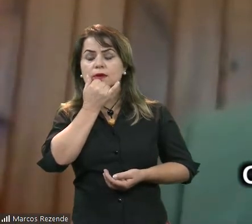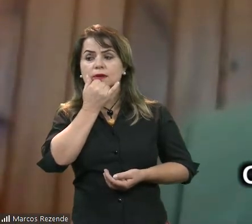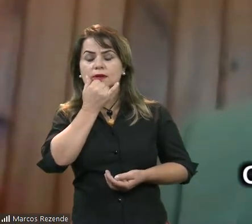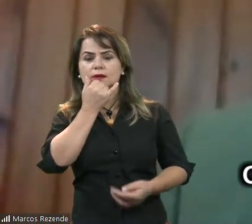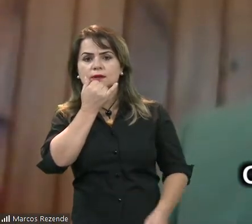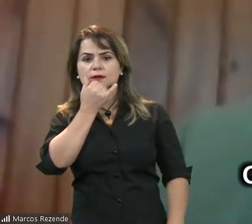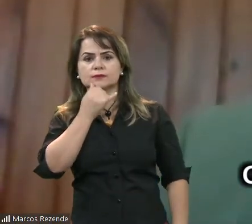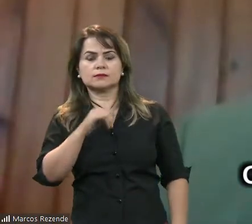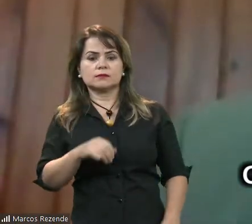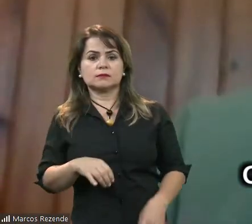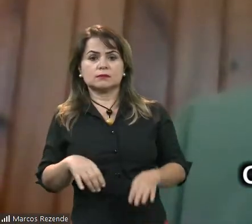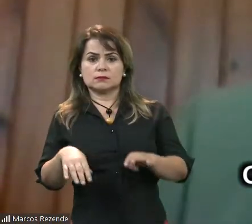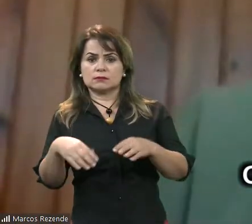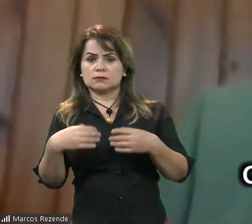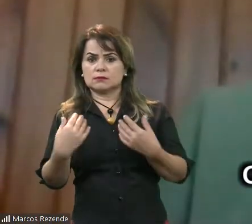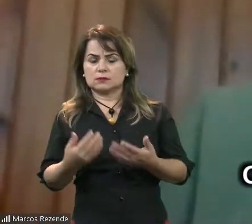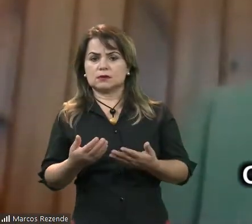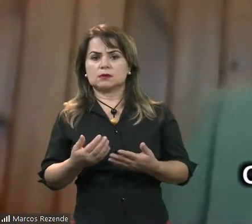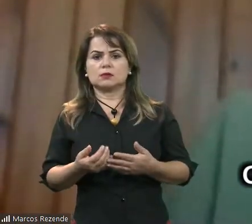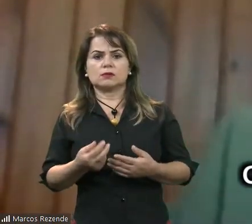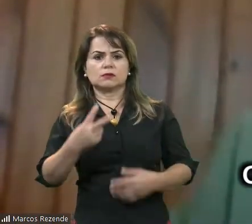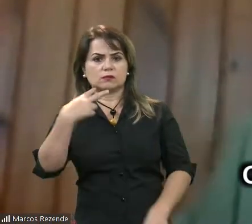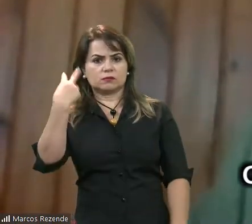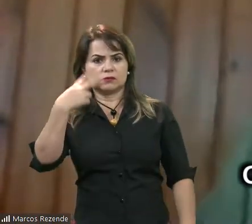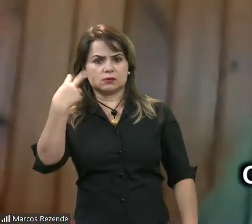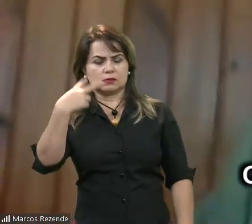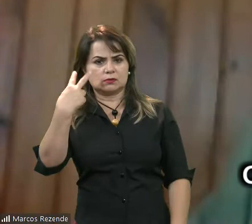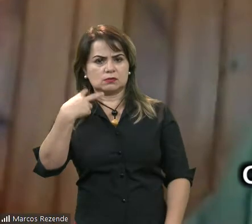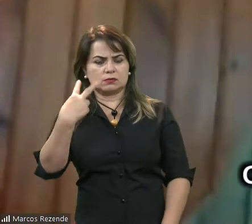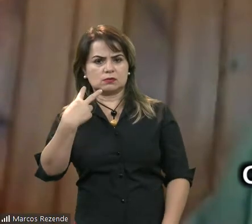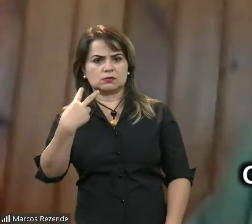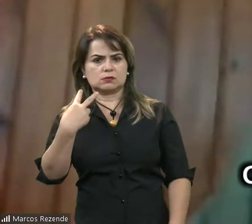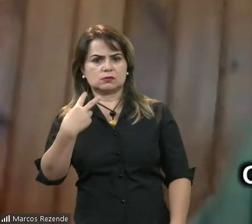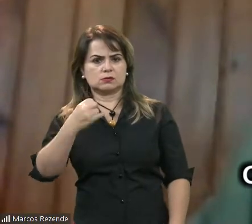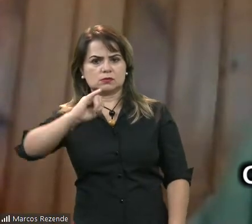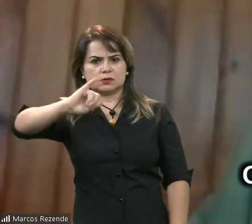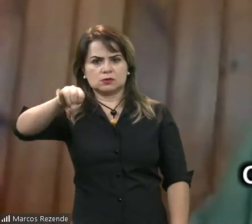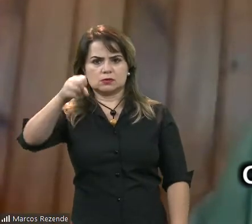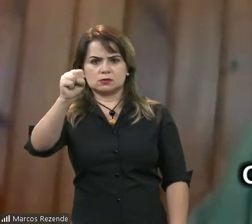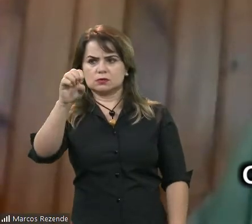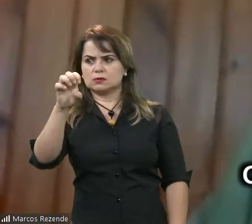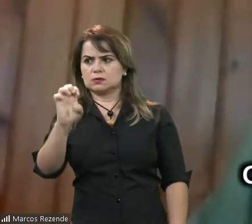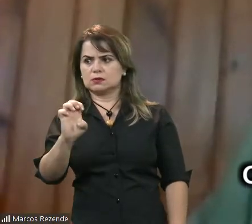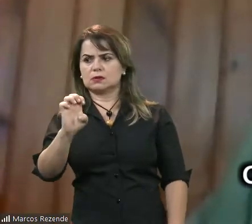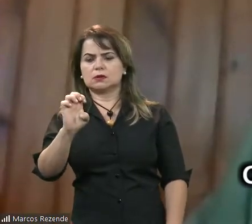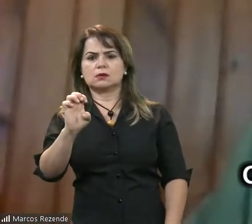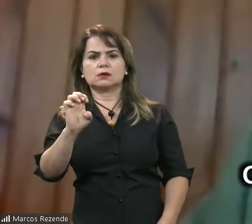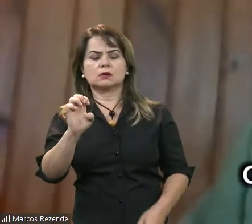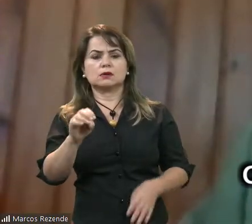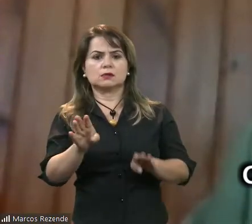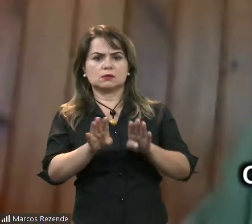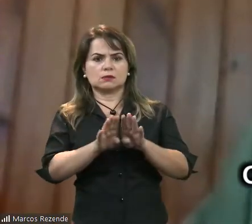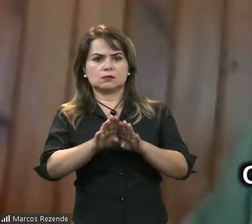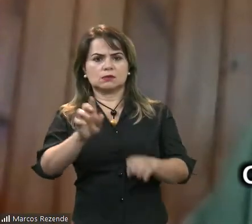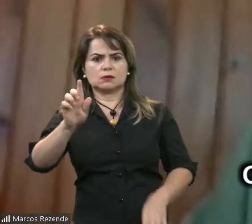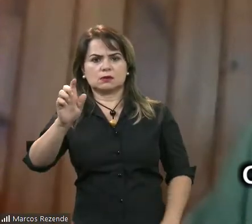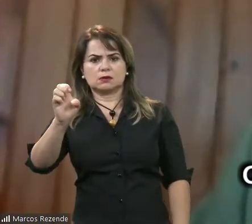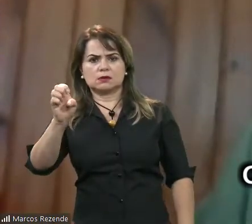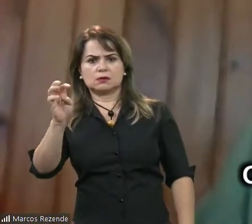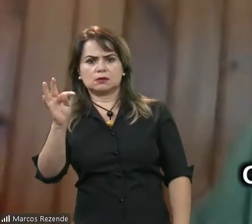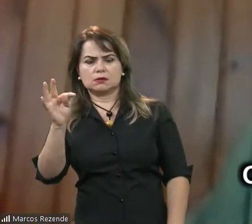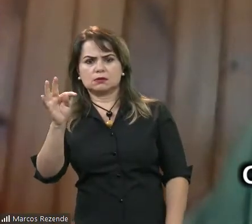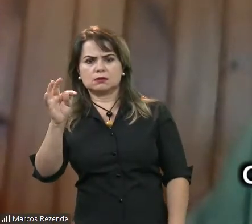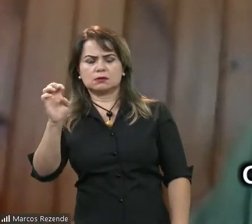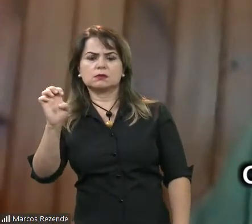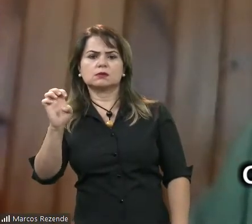ficando designados os vereadores José Luiz Queiroz e Evandro Galete, juntamente com o segundo secretário,